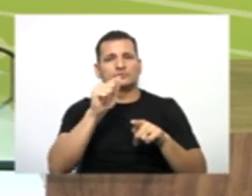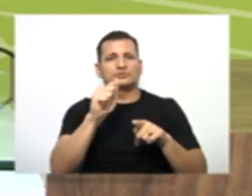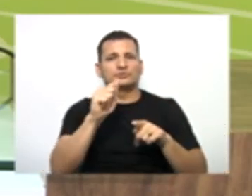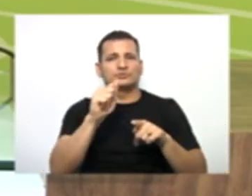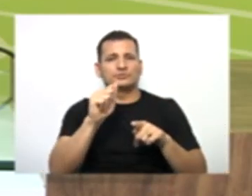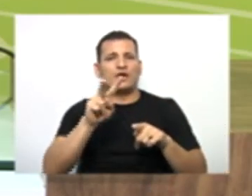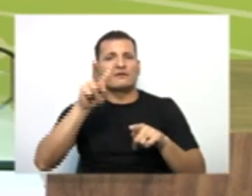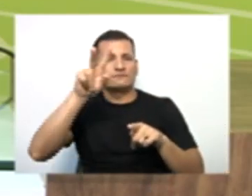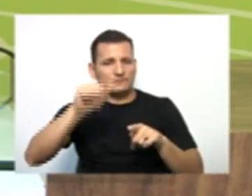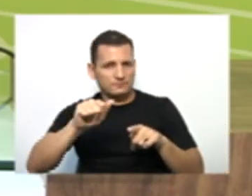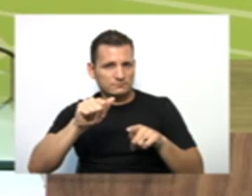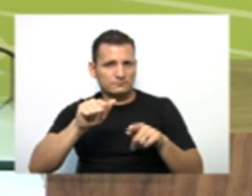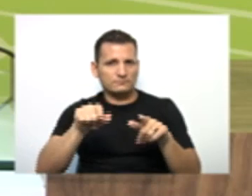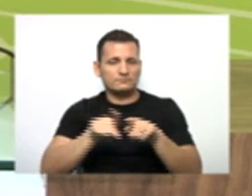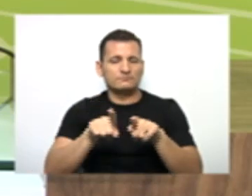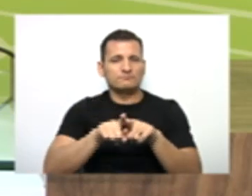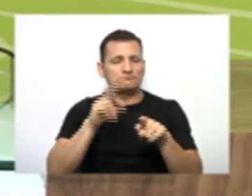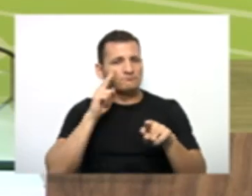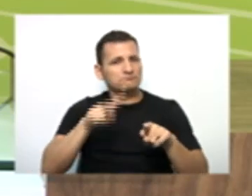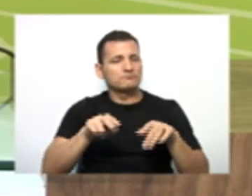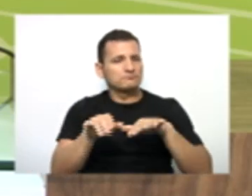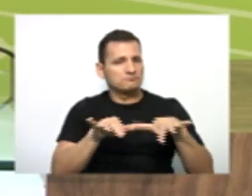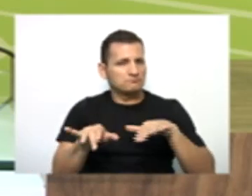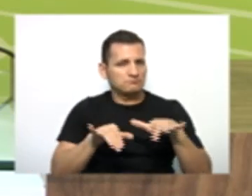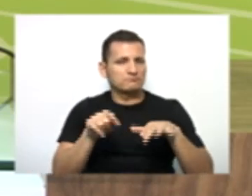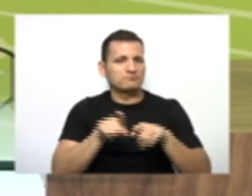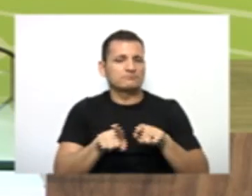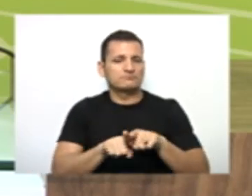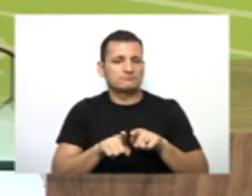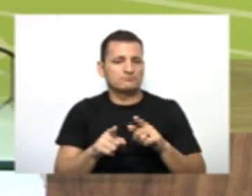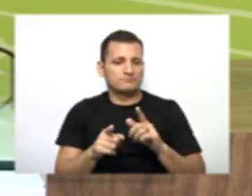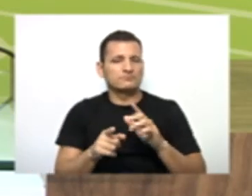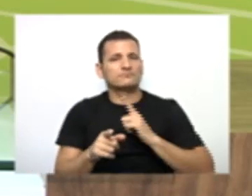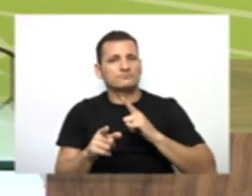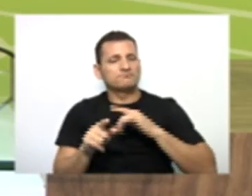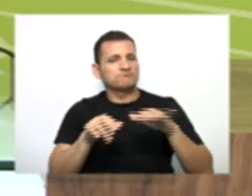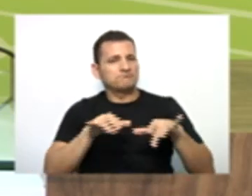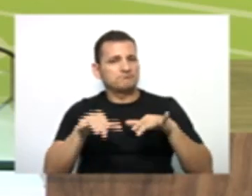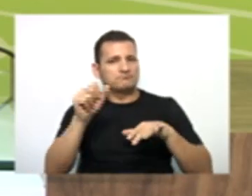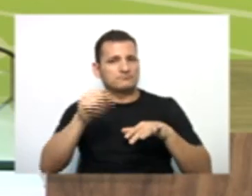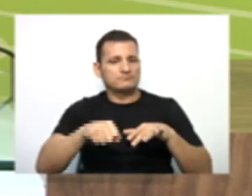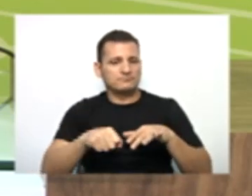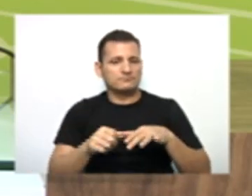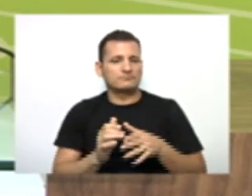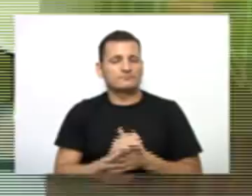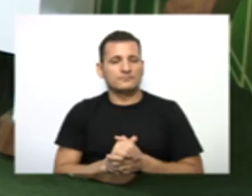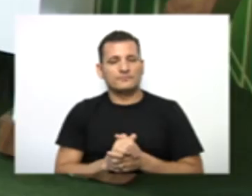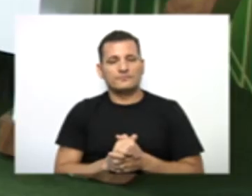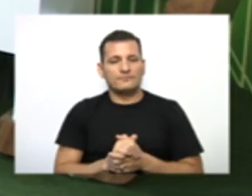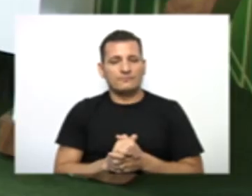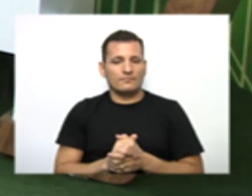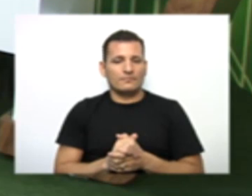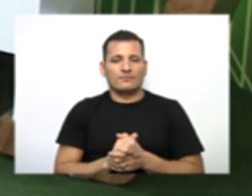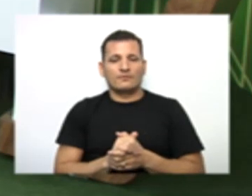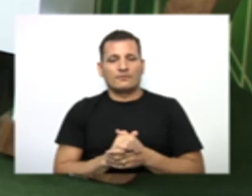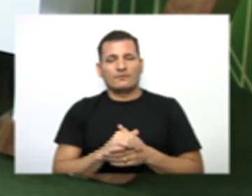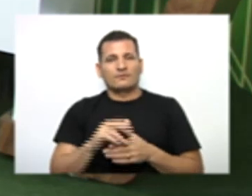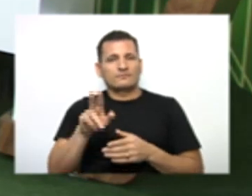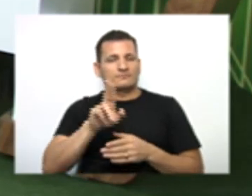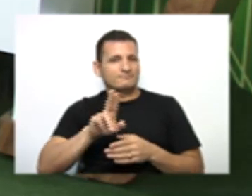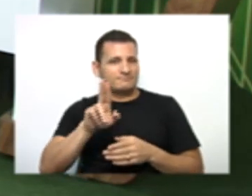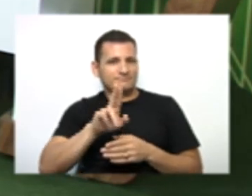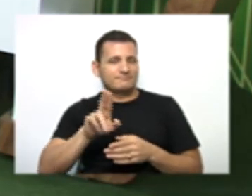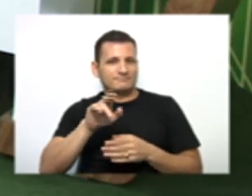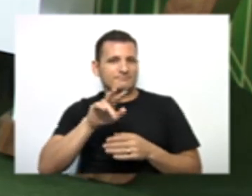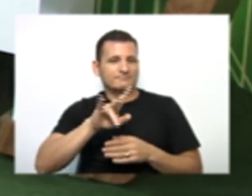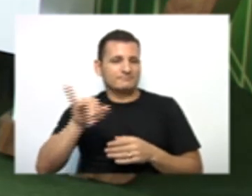de programação nessa disciplina. Não vamos fugir da programação, não. Vai ter programação sim, tá? Vai. JavaScript. A gente vai acender uma lâmpada, né,